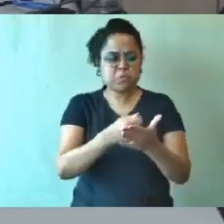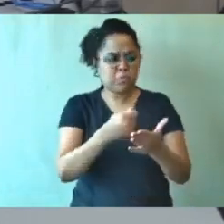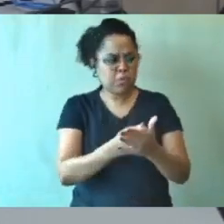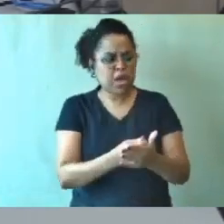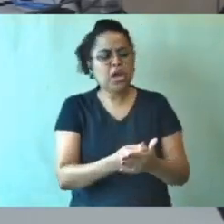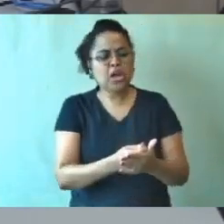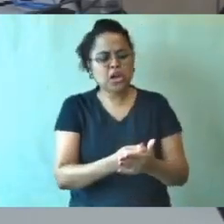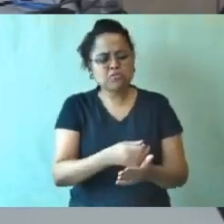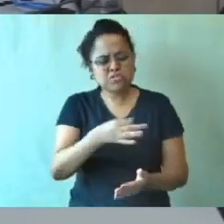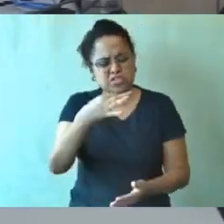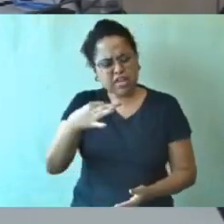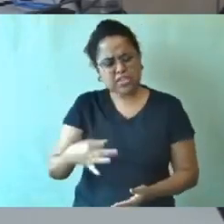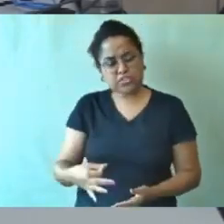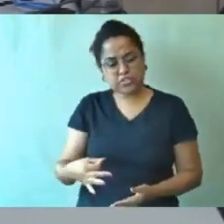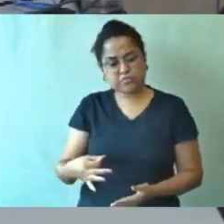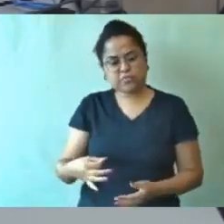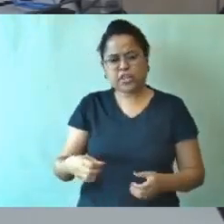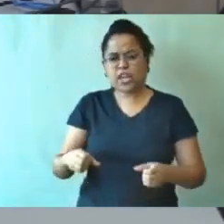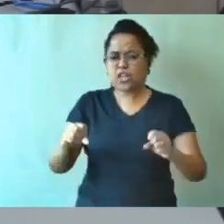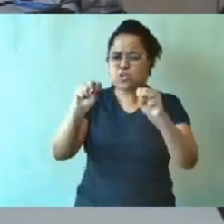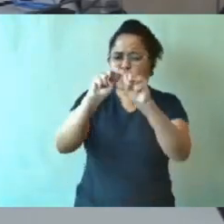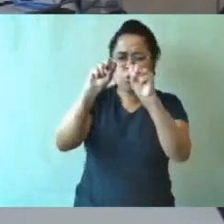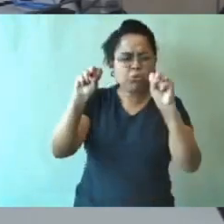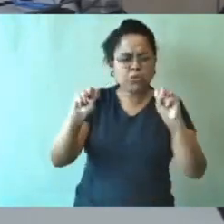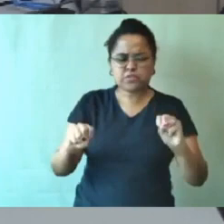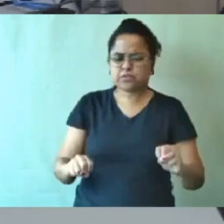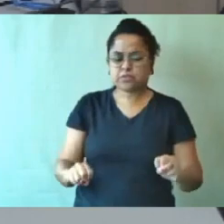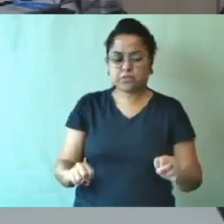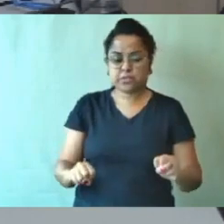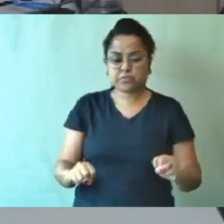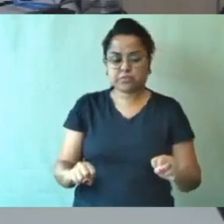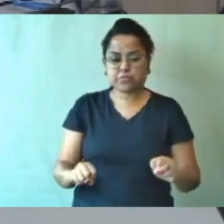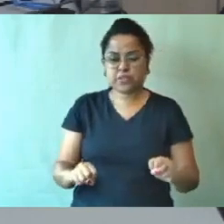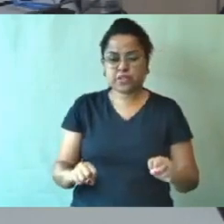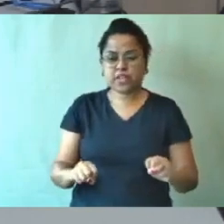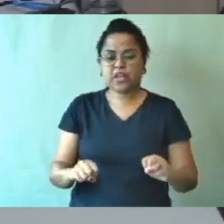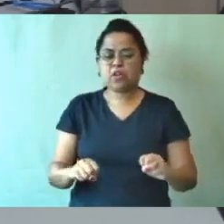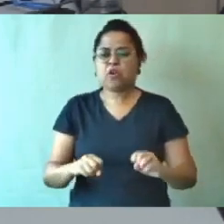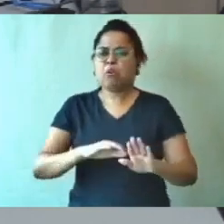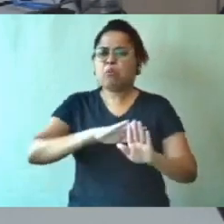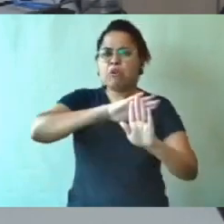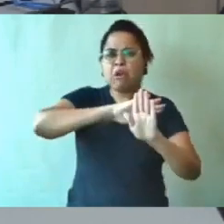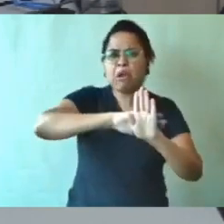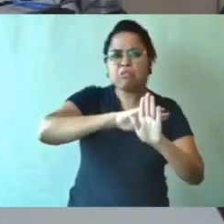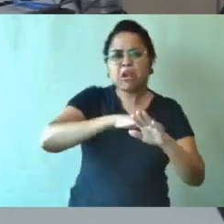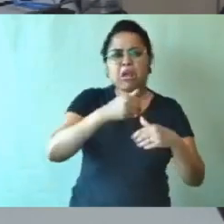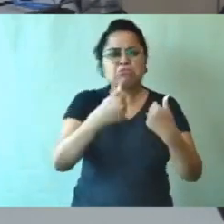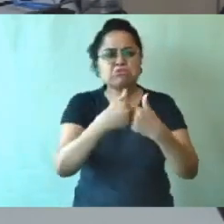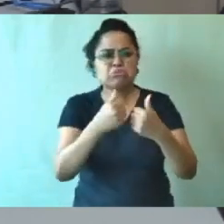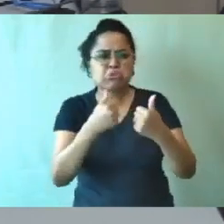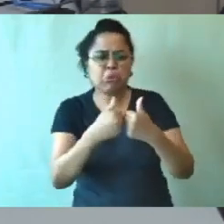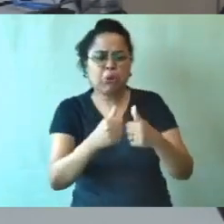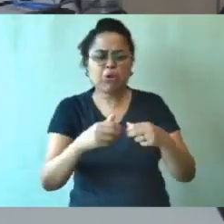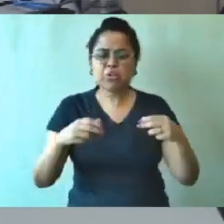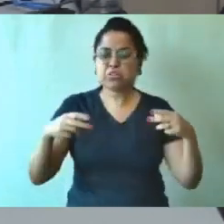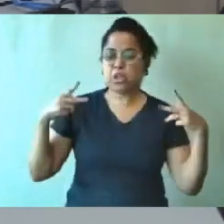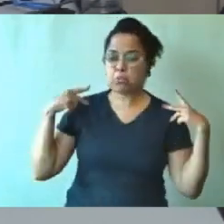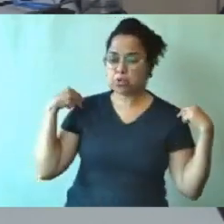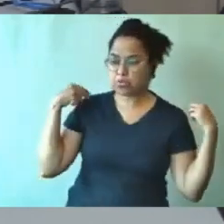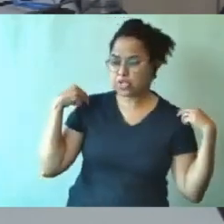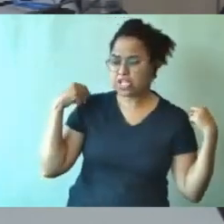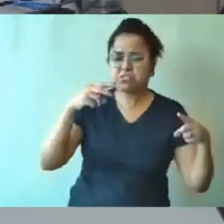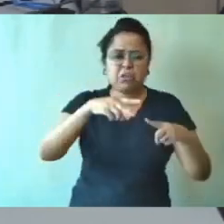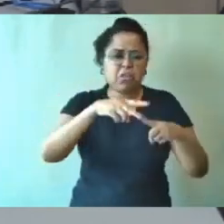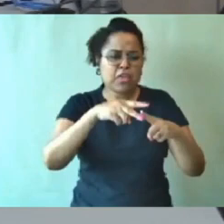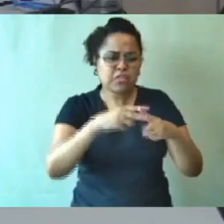estrutura, não pode ser uma coisa pontual. Porque atrás de um ônibus tem um motorista que está trabalhando ali, tem o mecânico, tem um monte de gente.